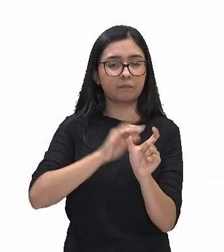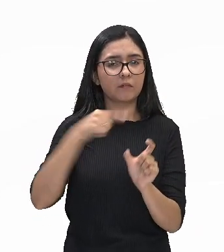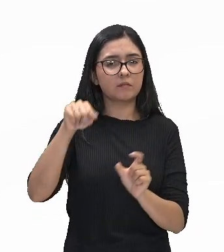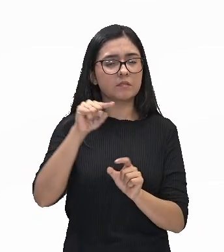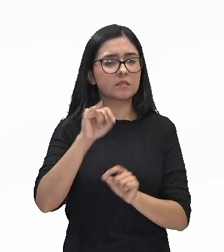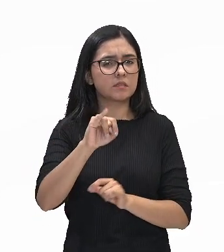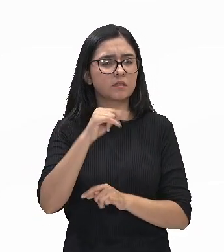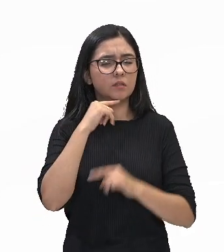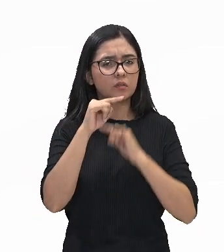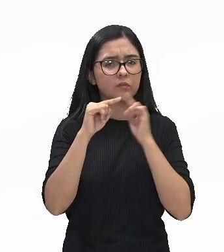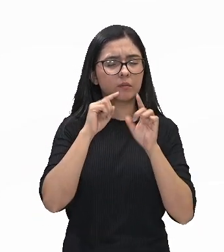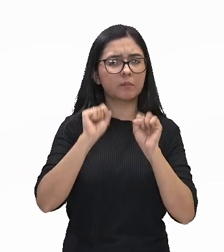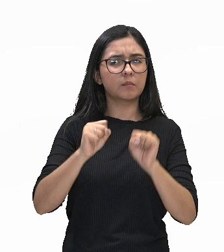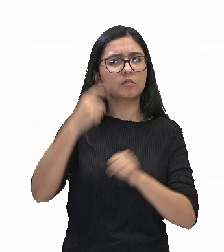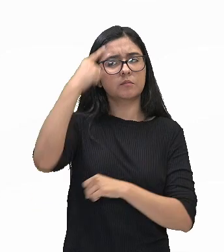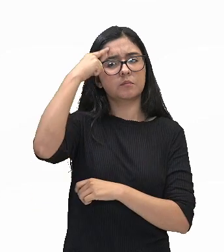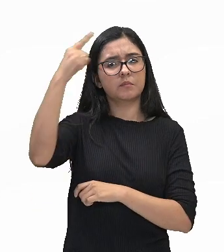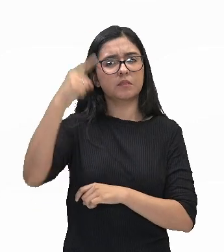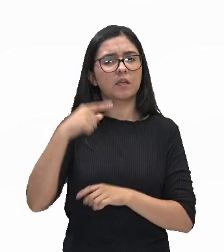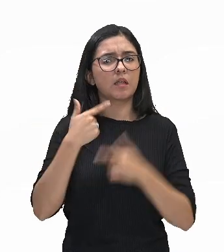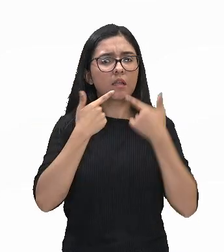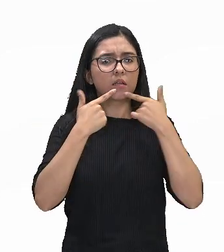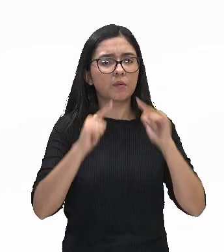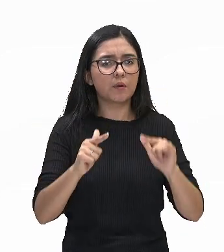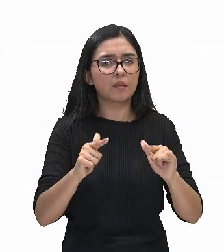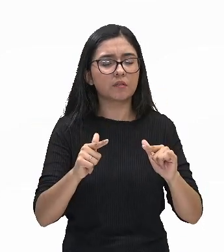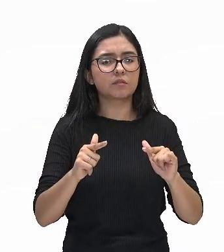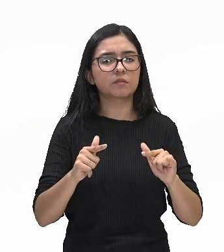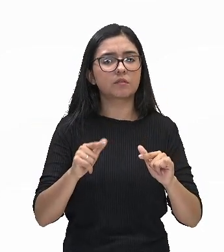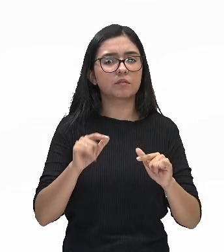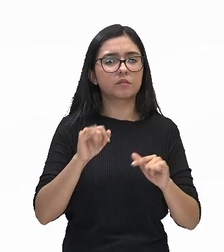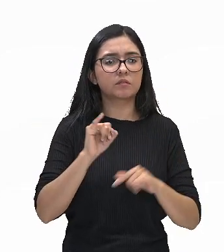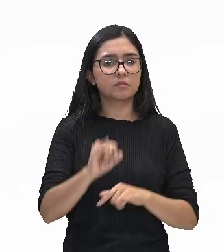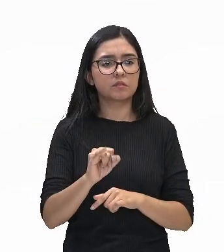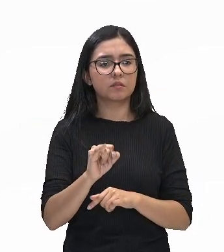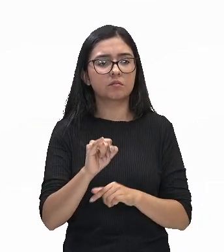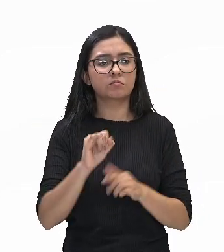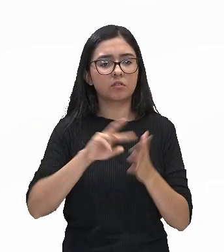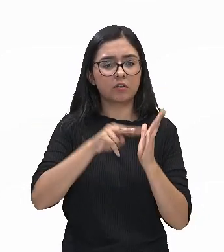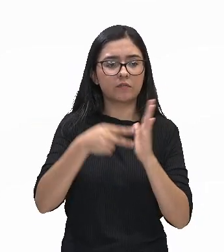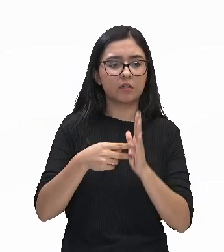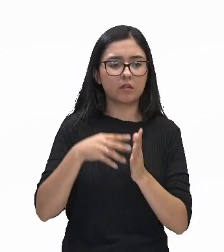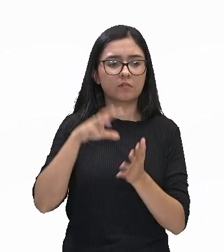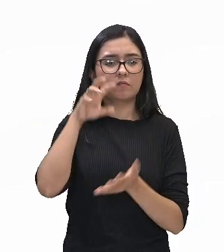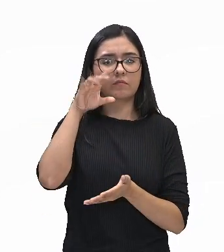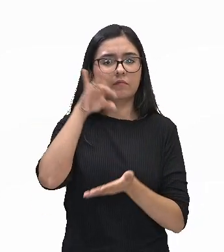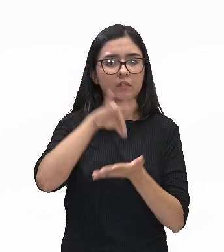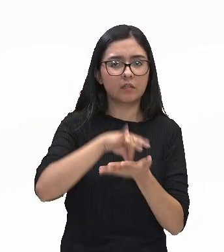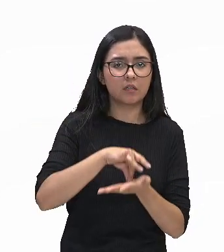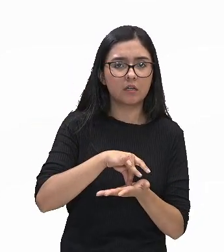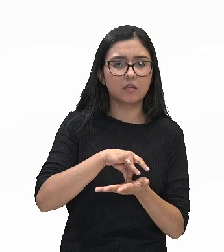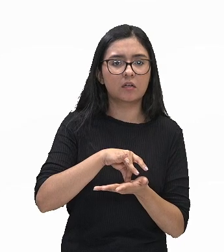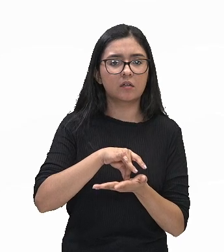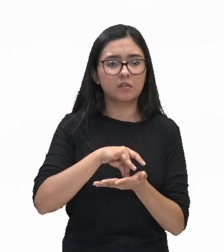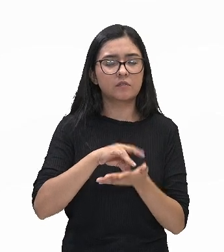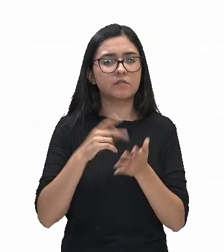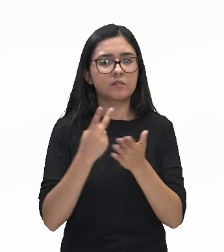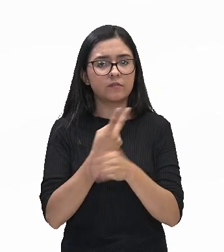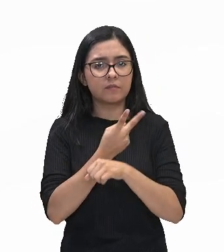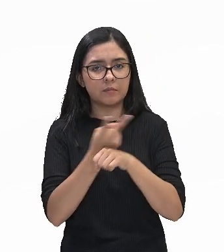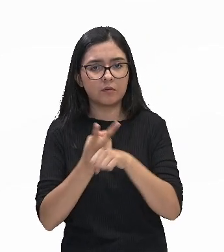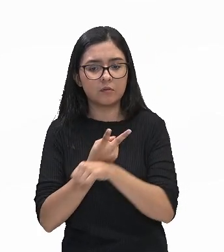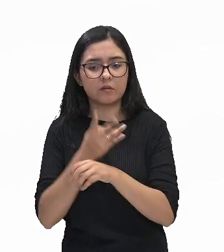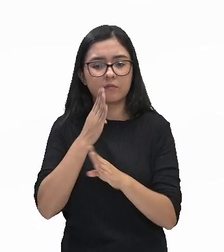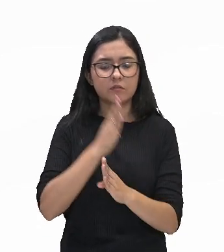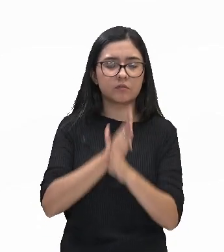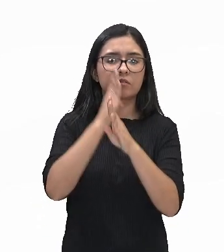olha, aquela linguagem no seu sentido real, aquela que você vai lá e vai procurar, rapidamente vai